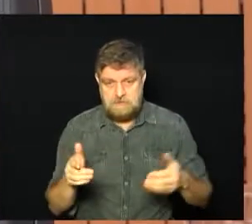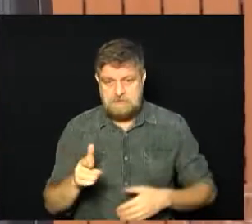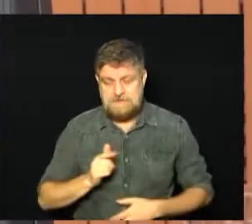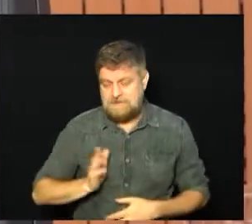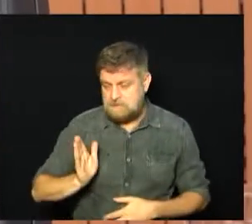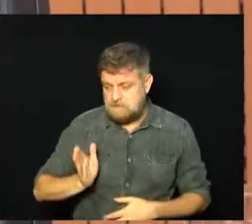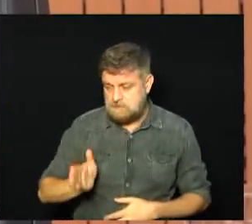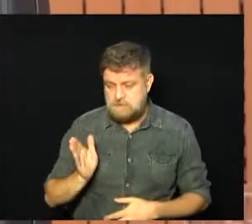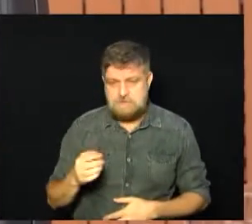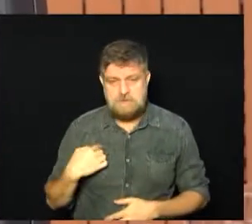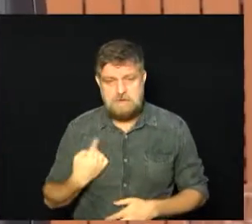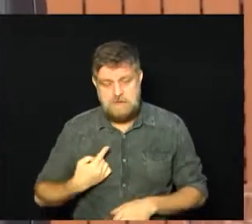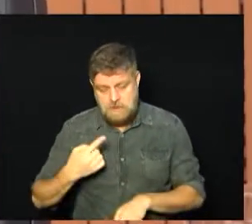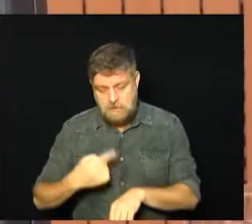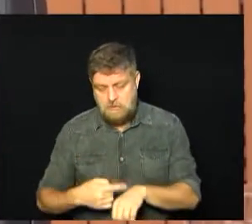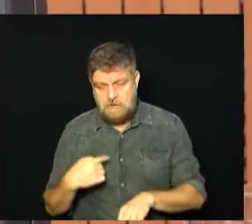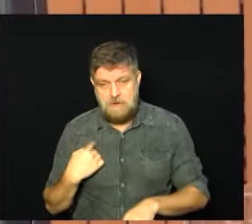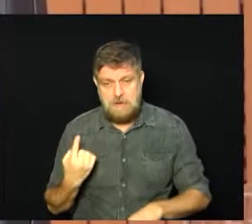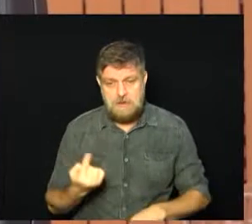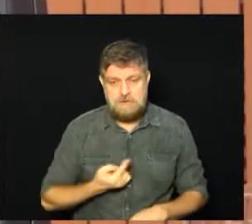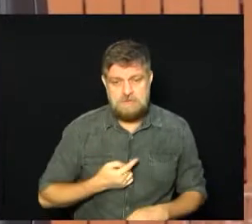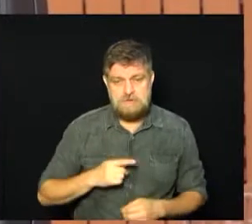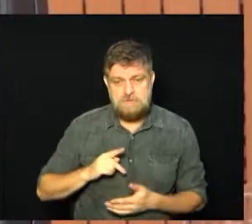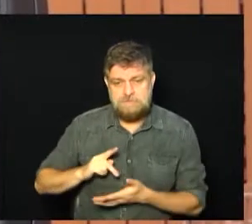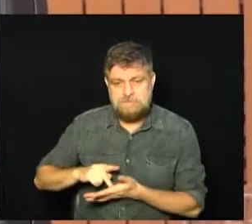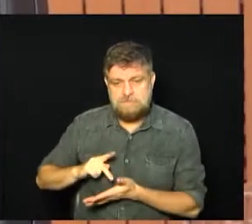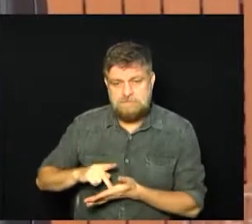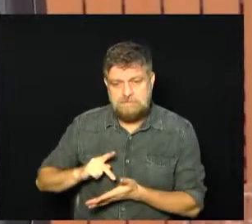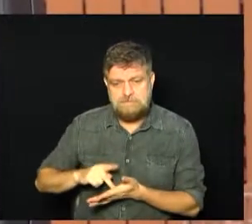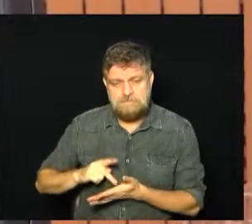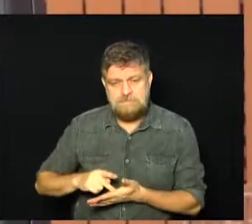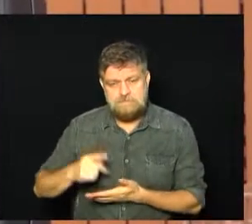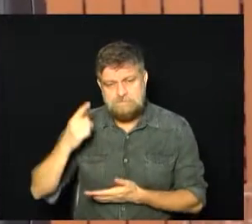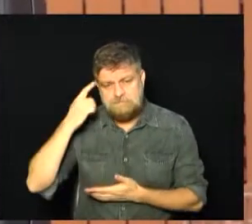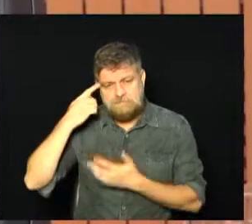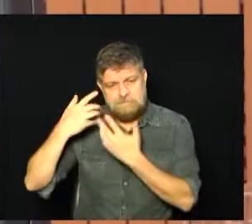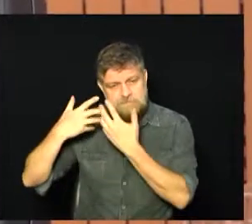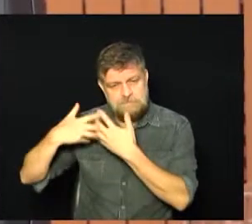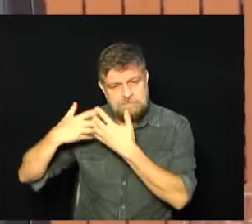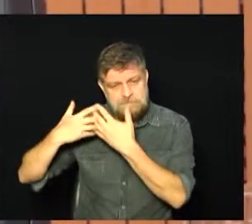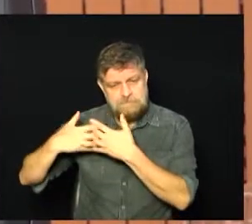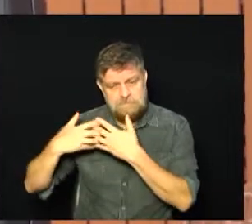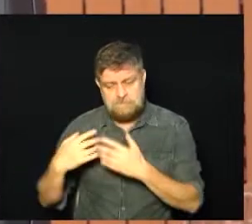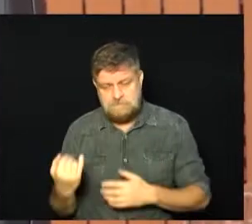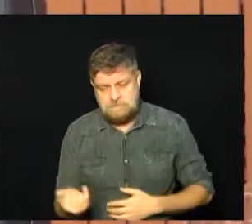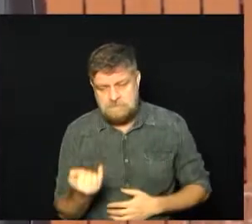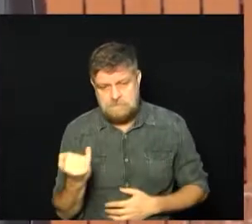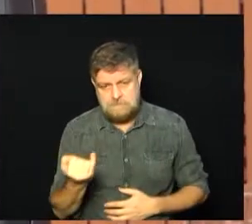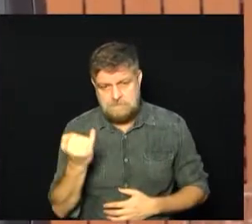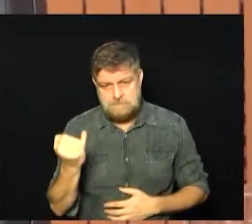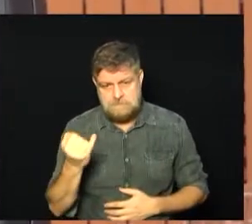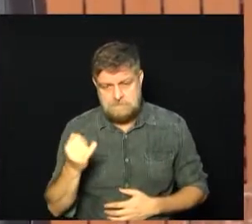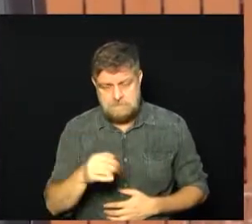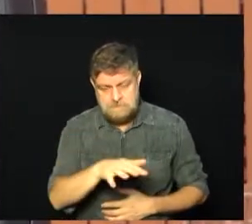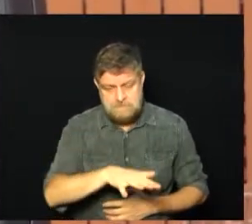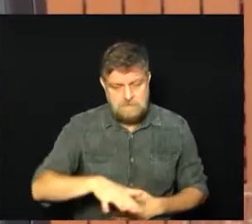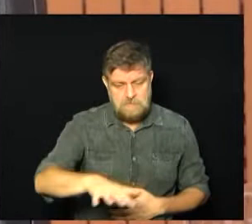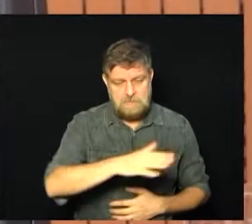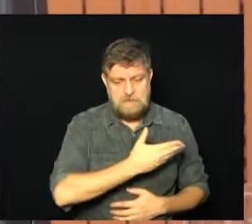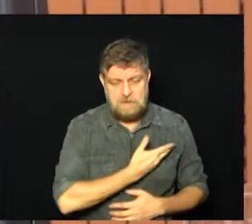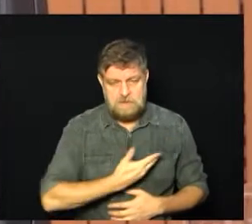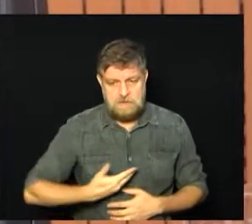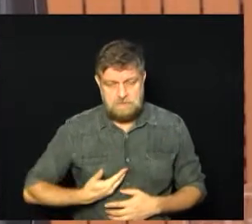o momento da gente realmente de rediscutir essa importância dessa requalificação desses espaços